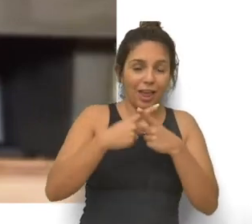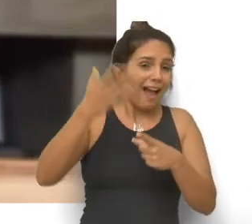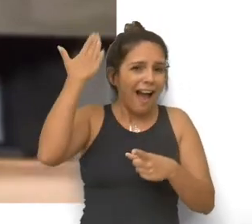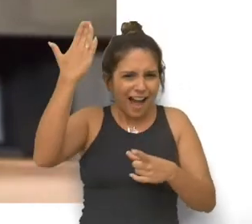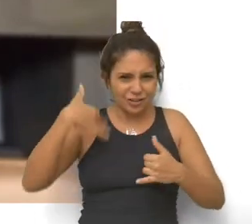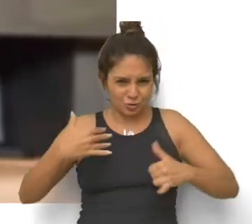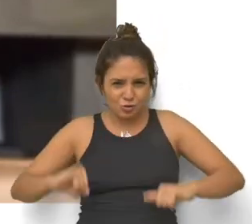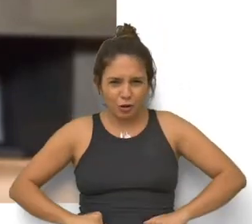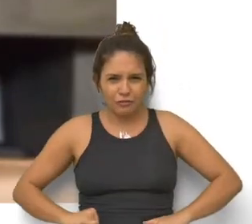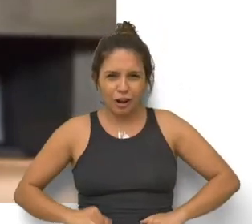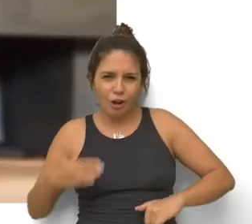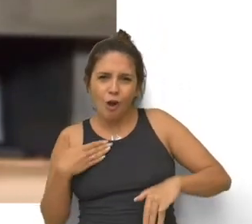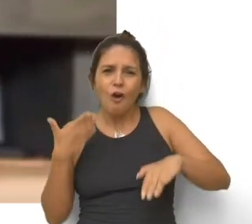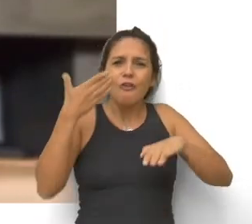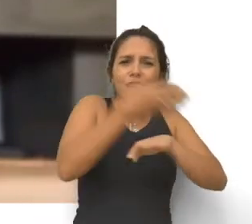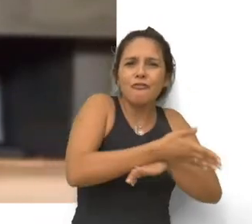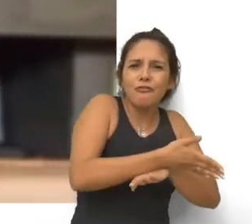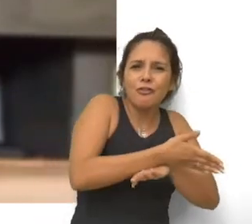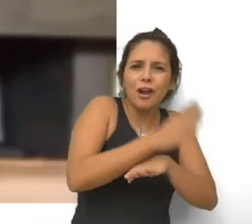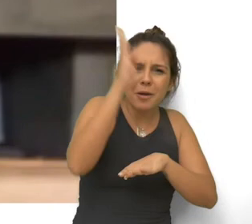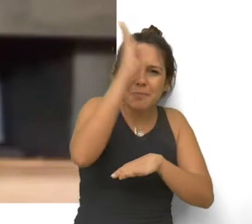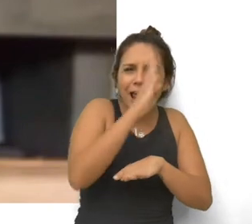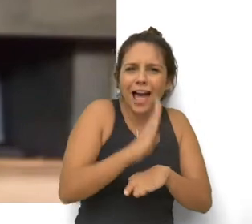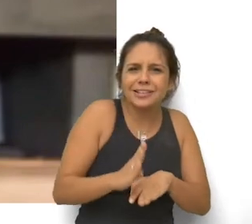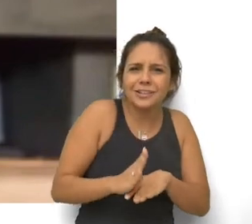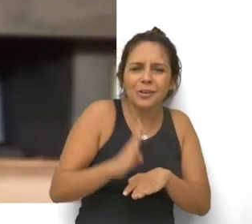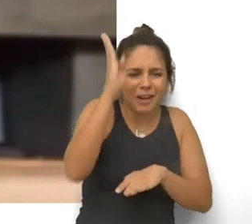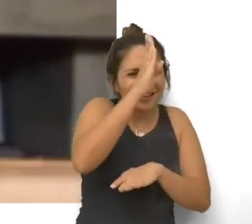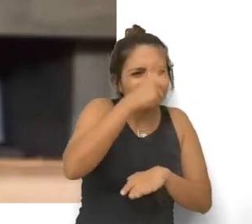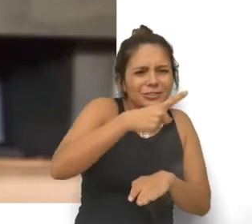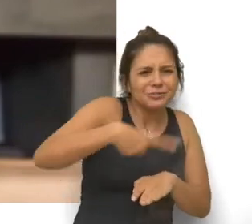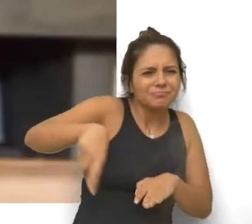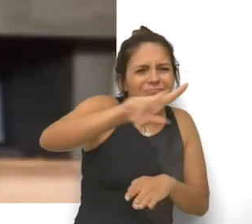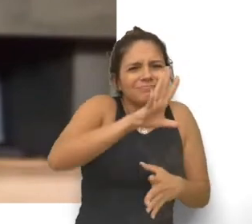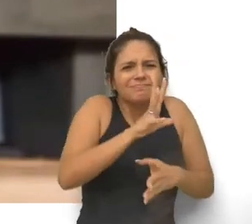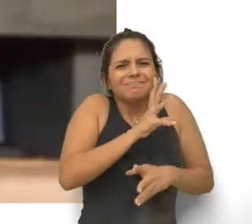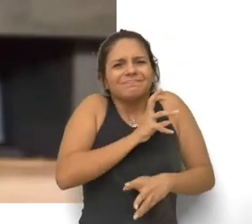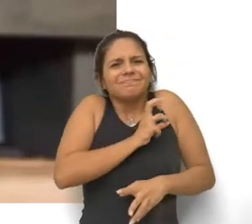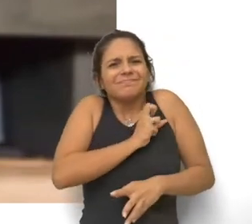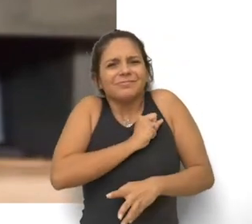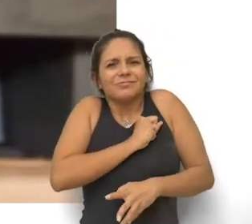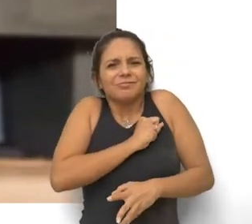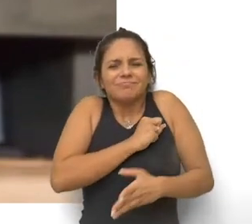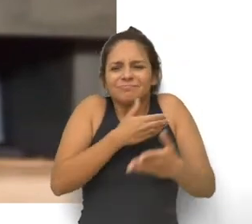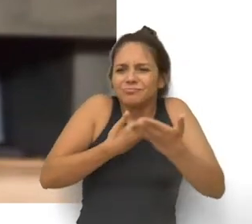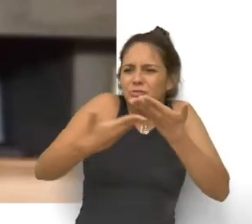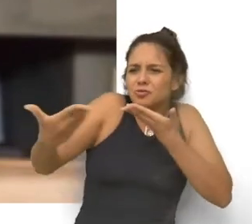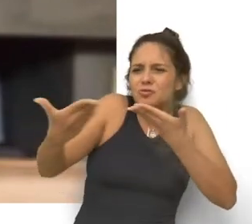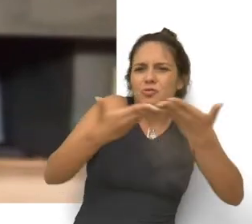isso. Aquele choque amoroso, aquelas